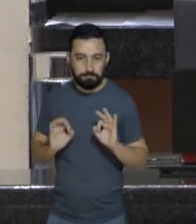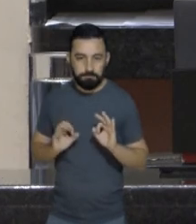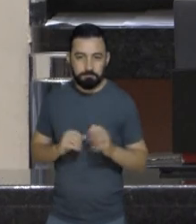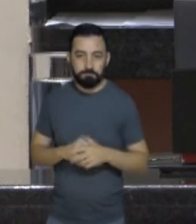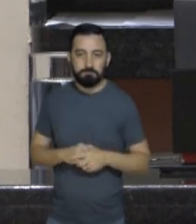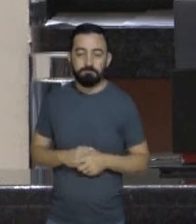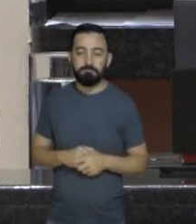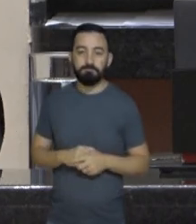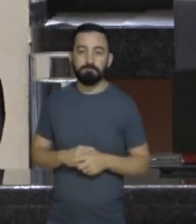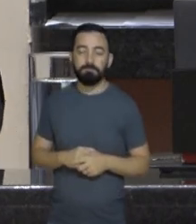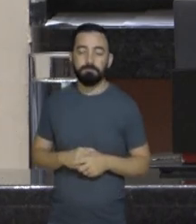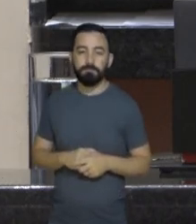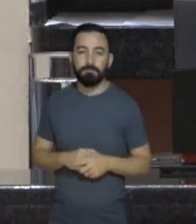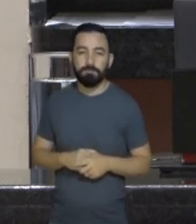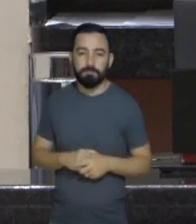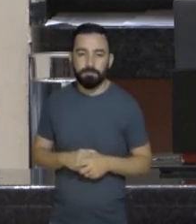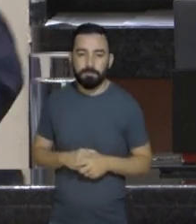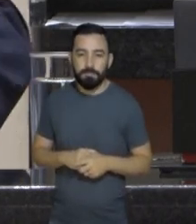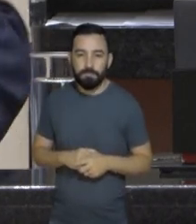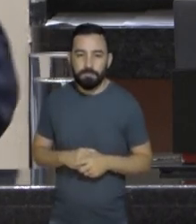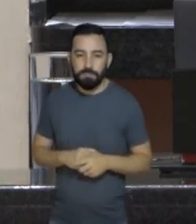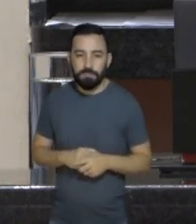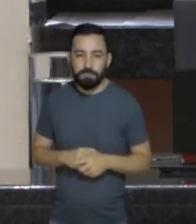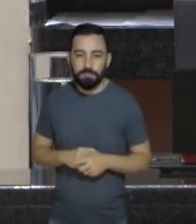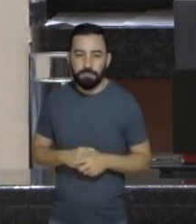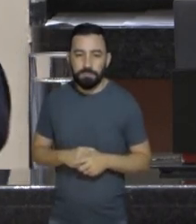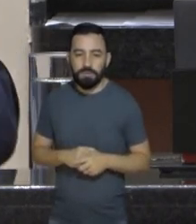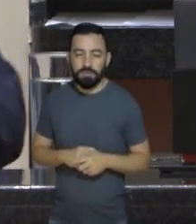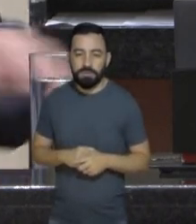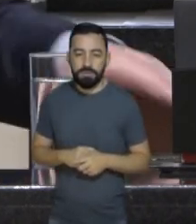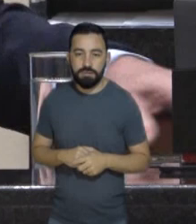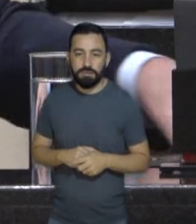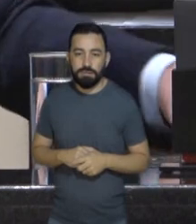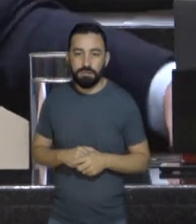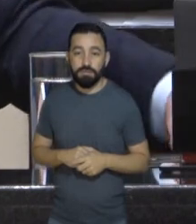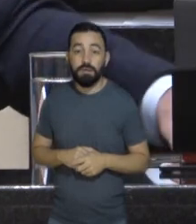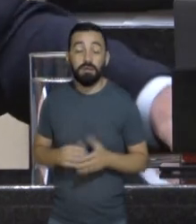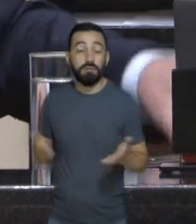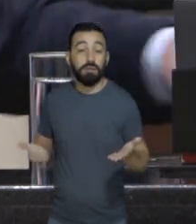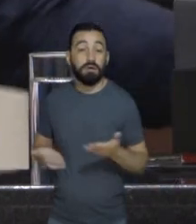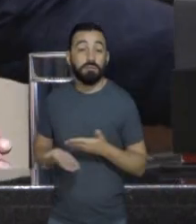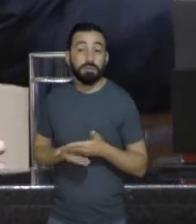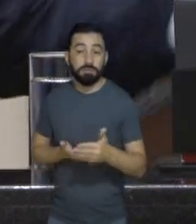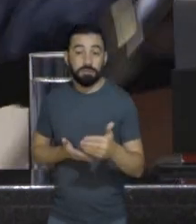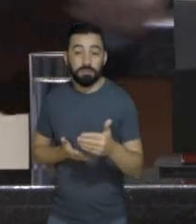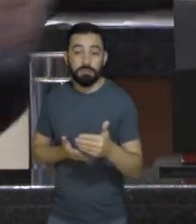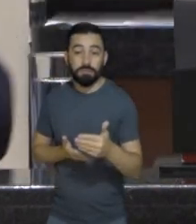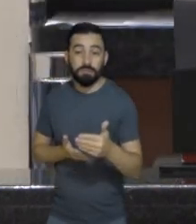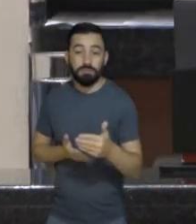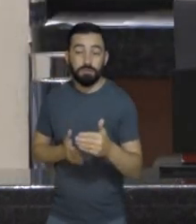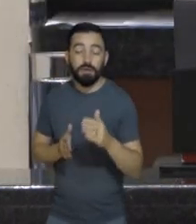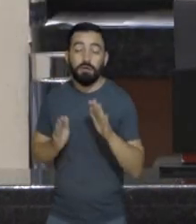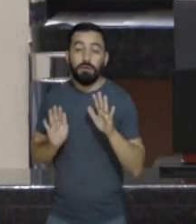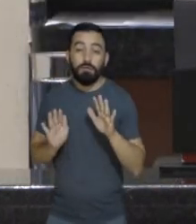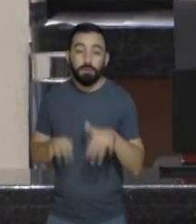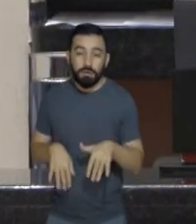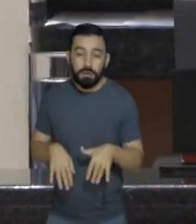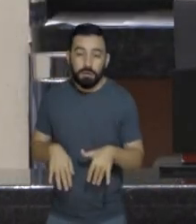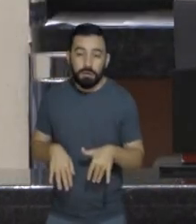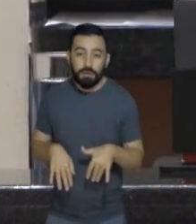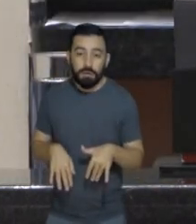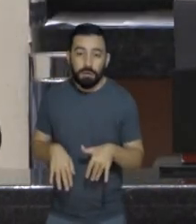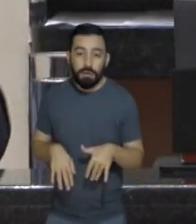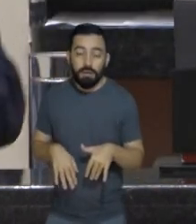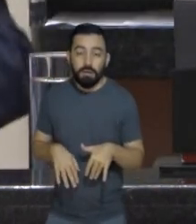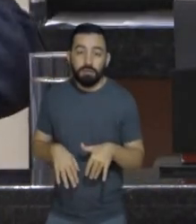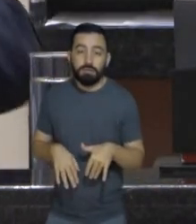a ocupar a tribuna e fazer a manifestação. Nós entramos, então, ao final do horário